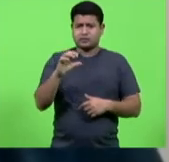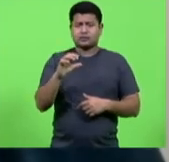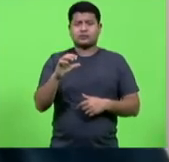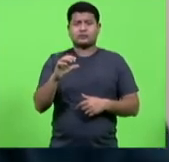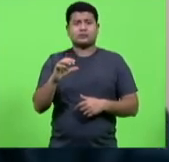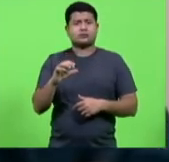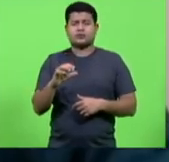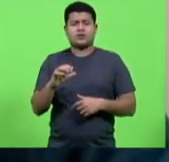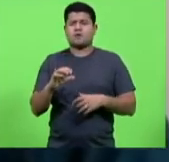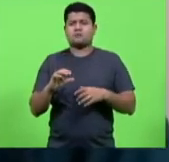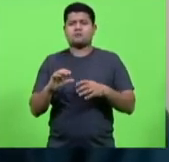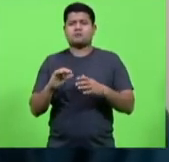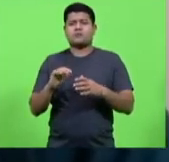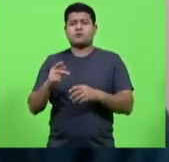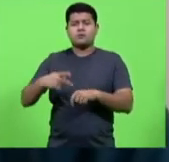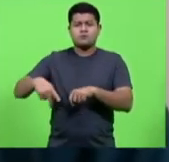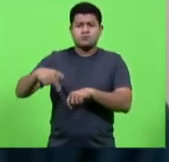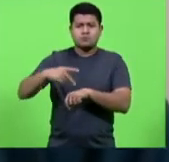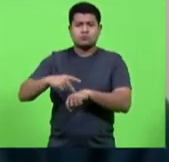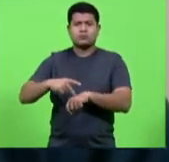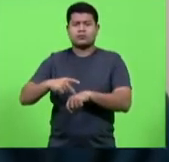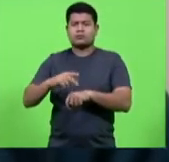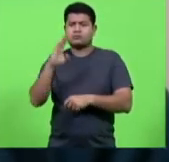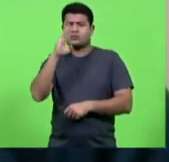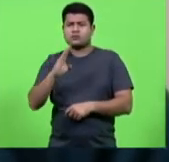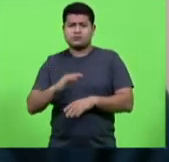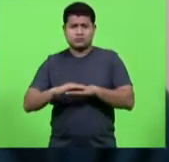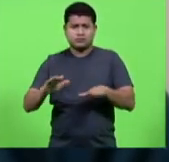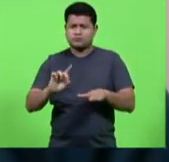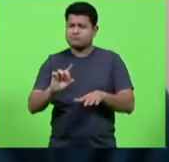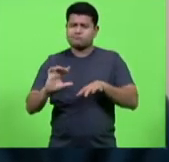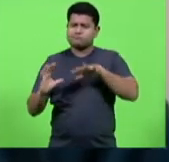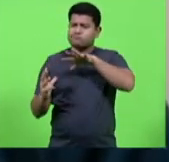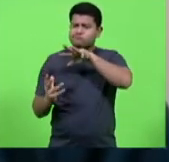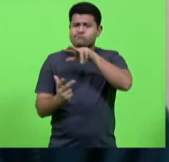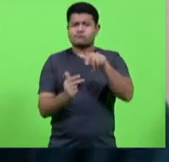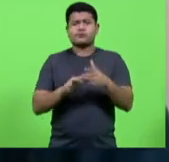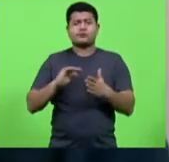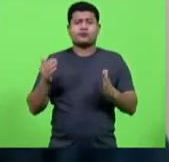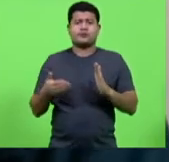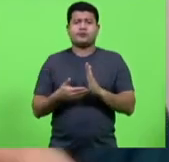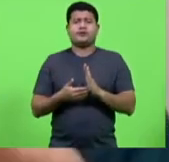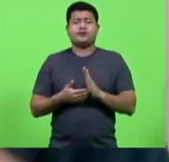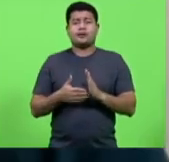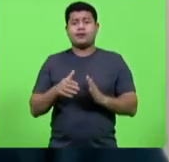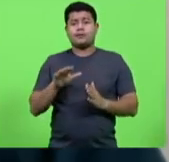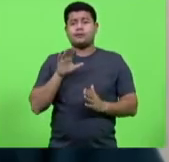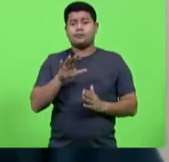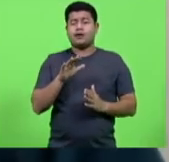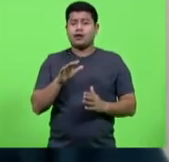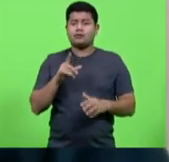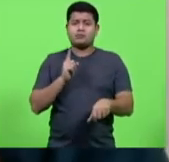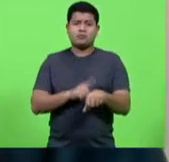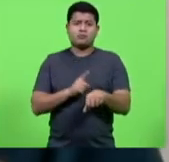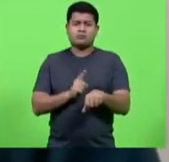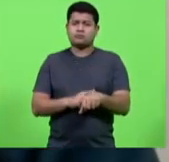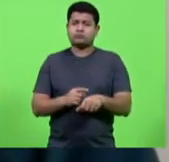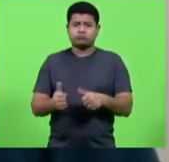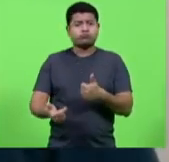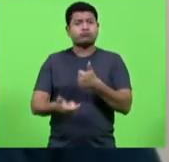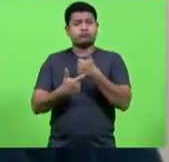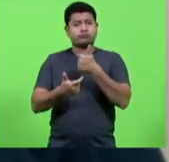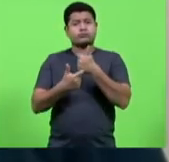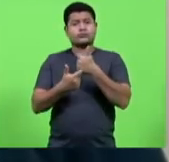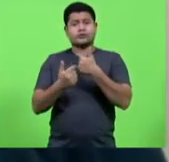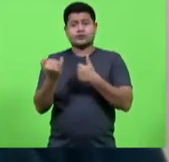de país e de mundo. Mas foi um momento extremamente positivo,